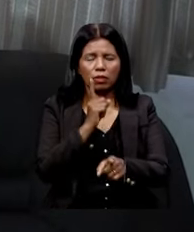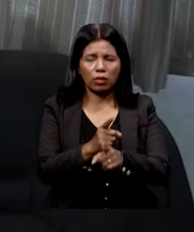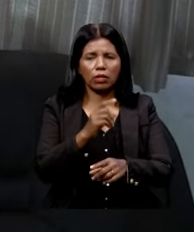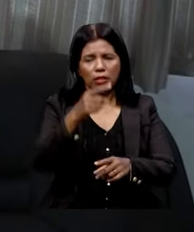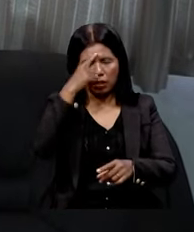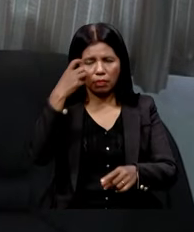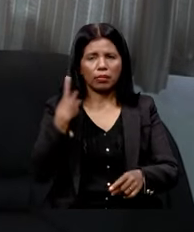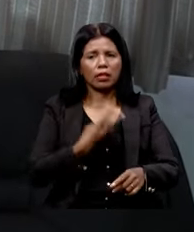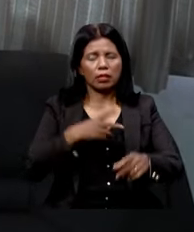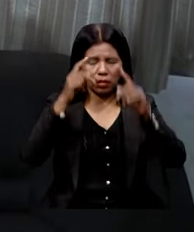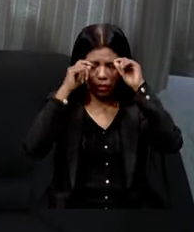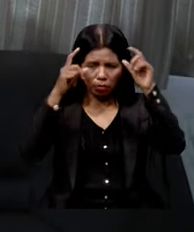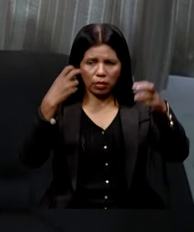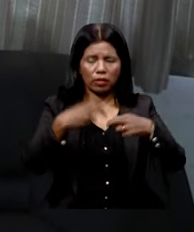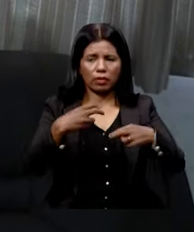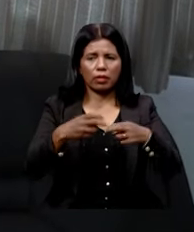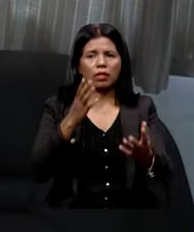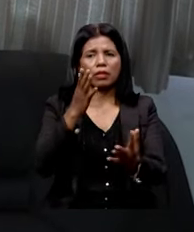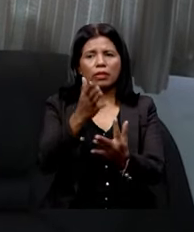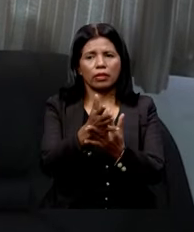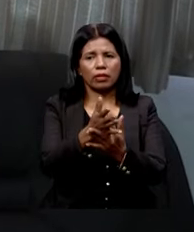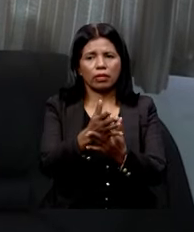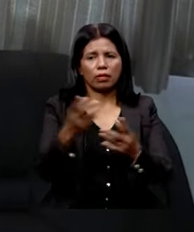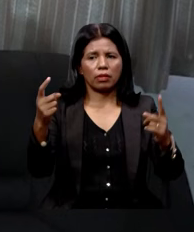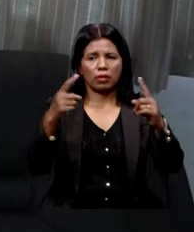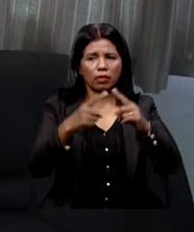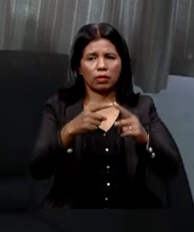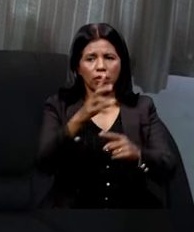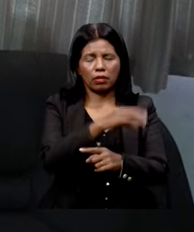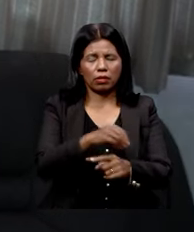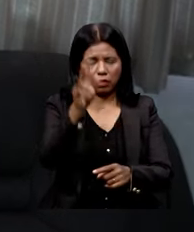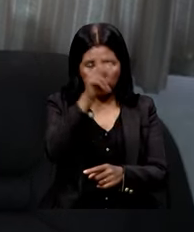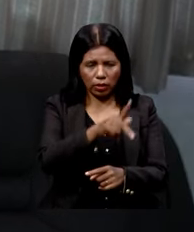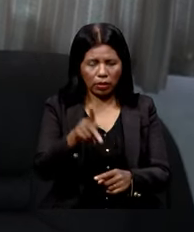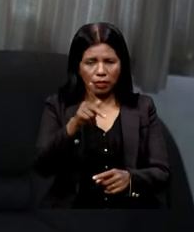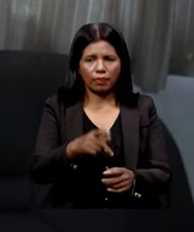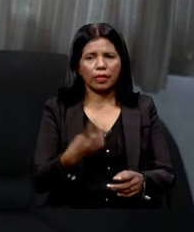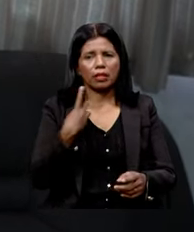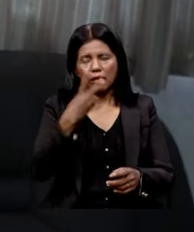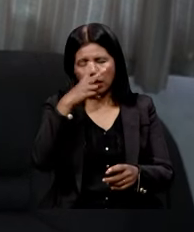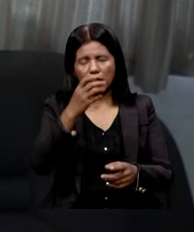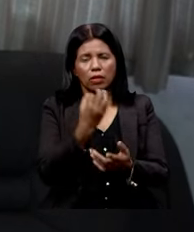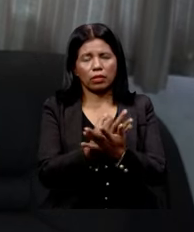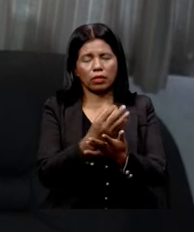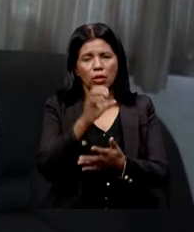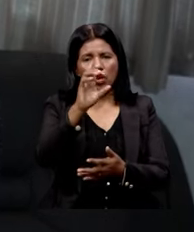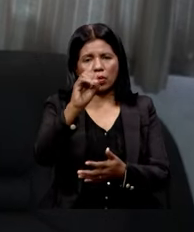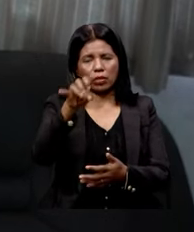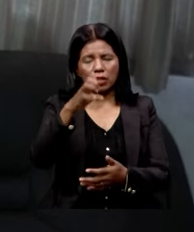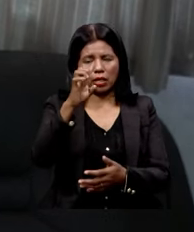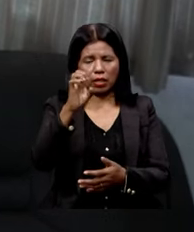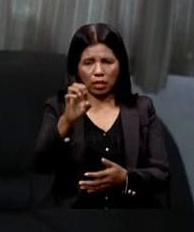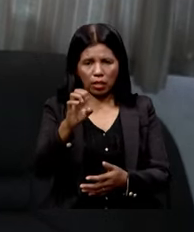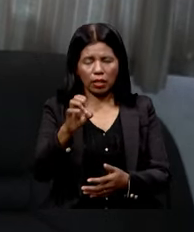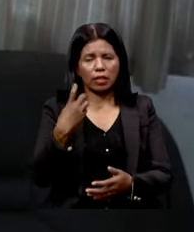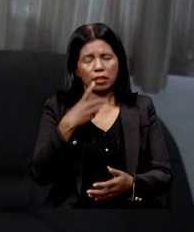timor risco, tama, ela não vai risco, ba fiscal cliff. Então, né? E tá haré, orçamento geral do estado, né? Tá haré, catac,